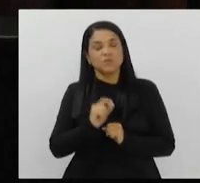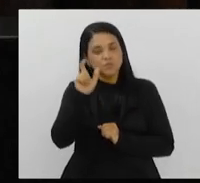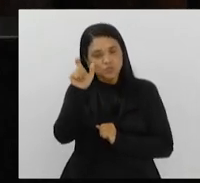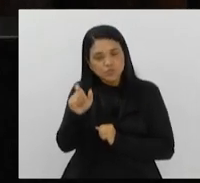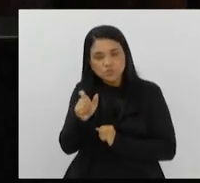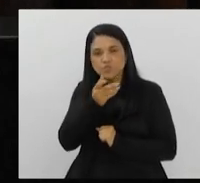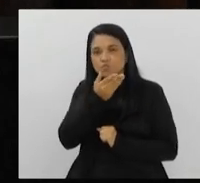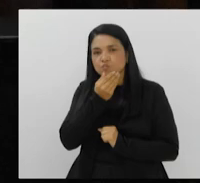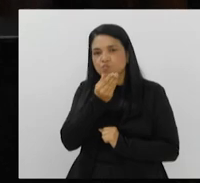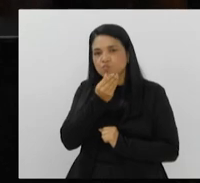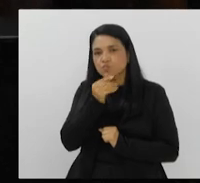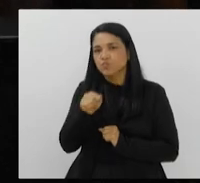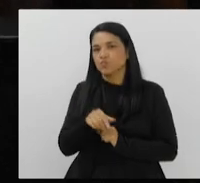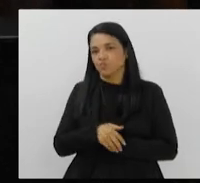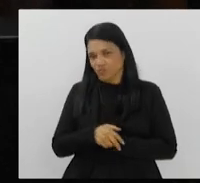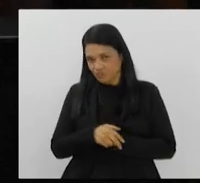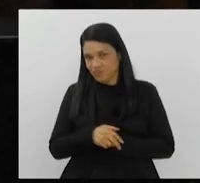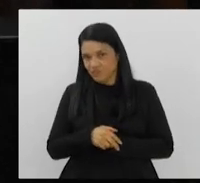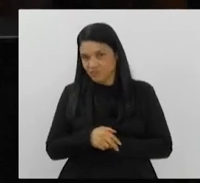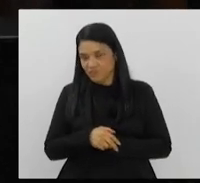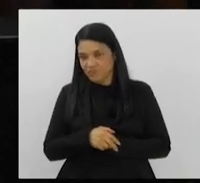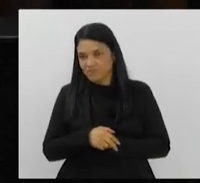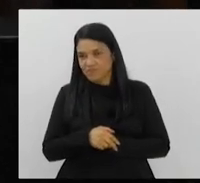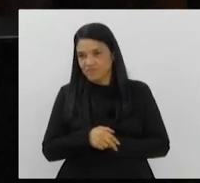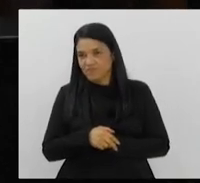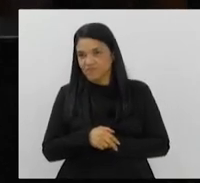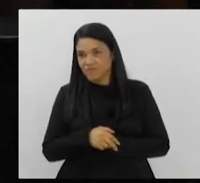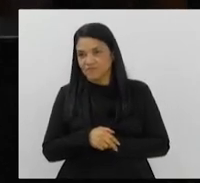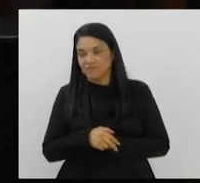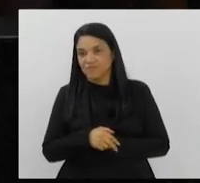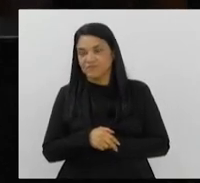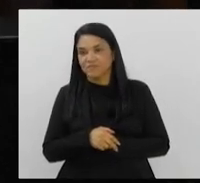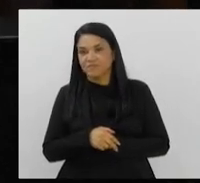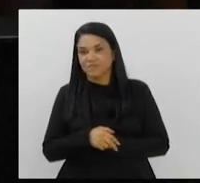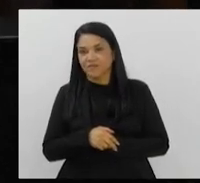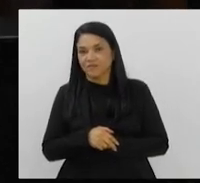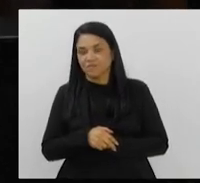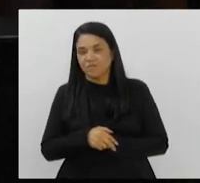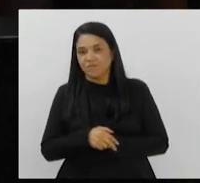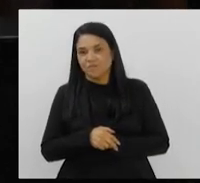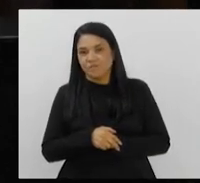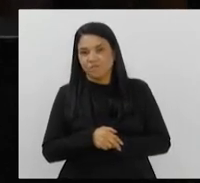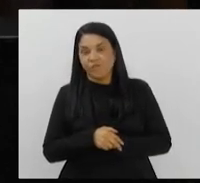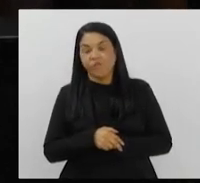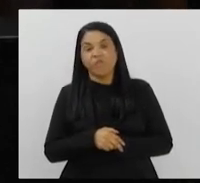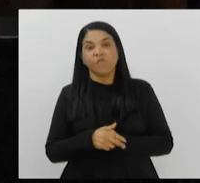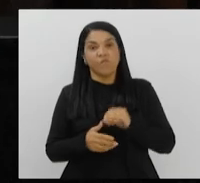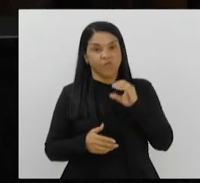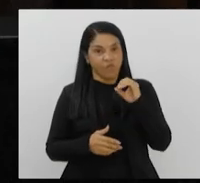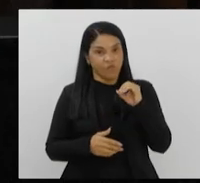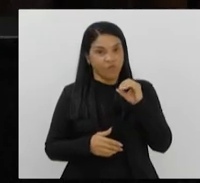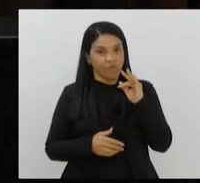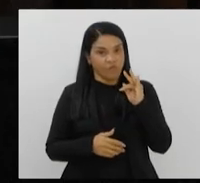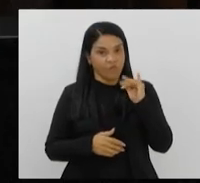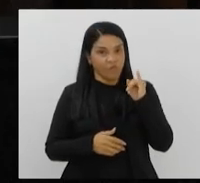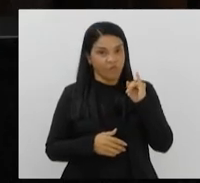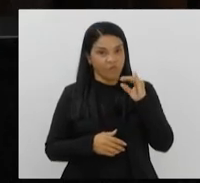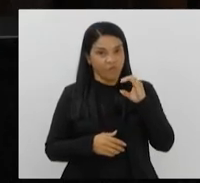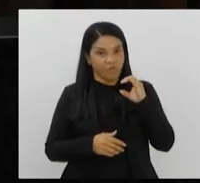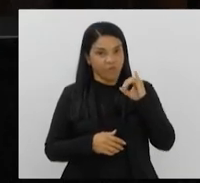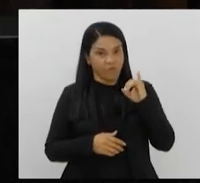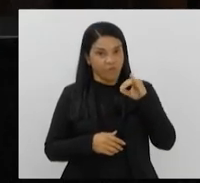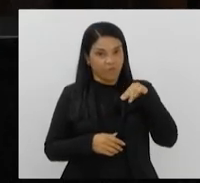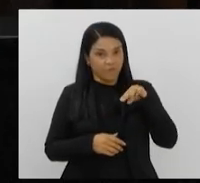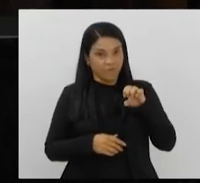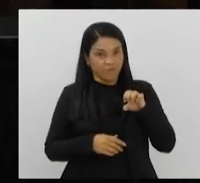aqui que se denomina também como oficineiro, que nas